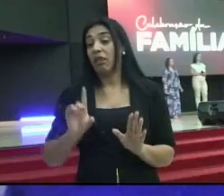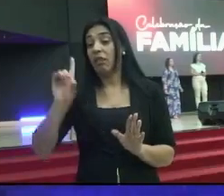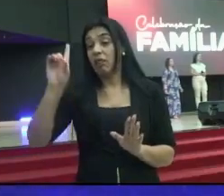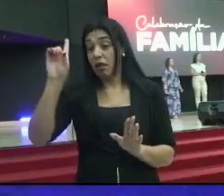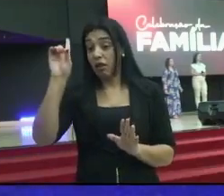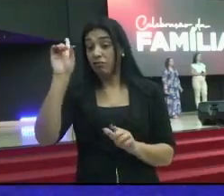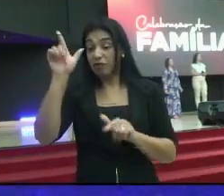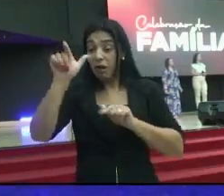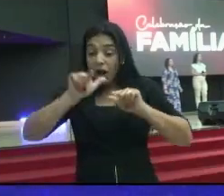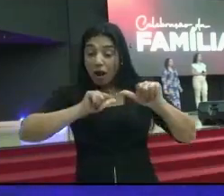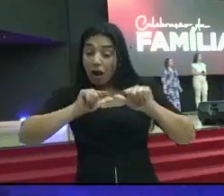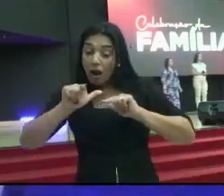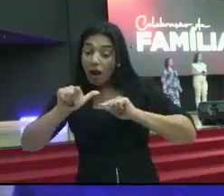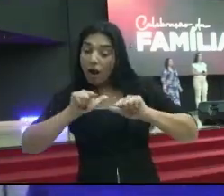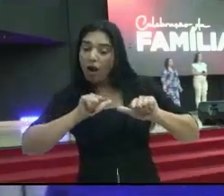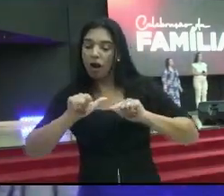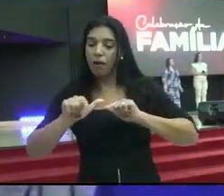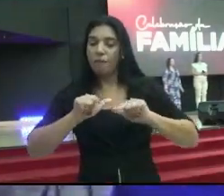Deus está trabalhando